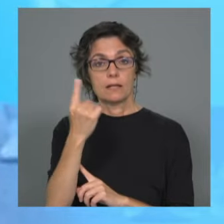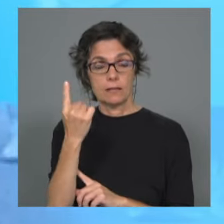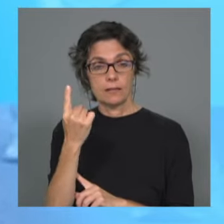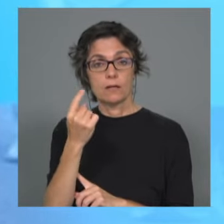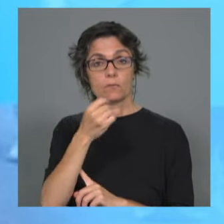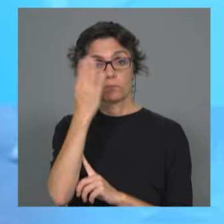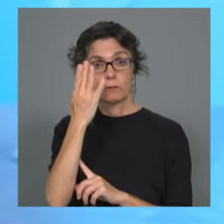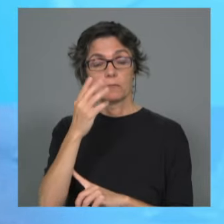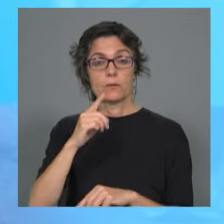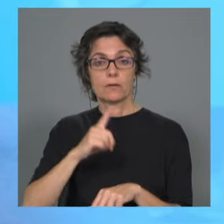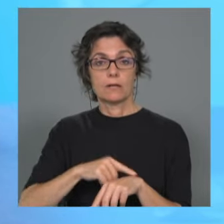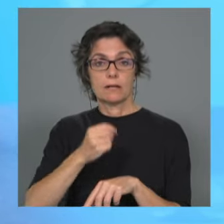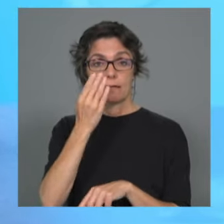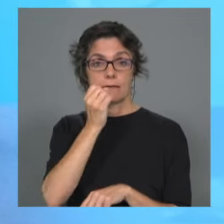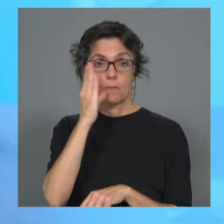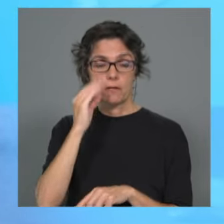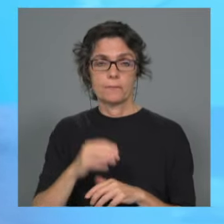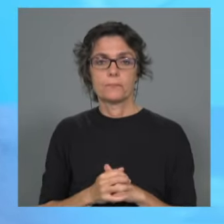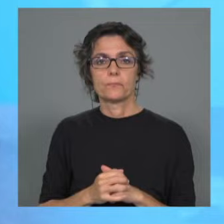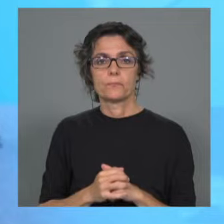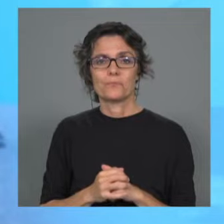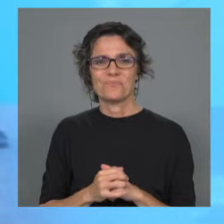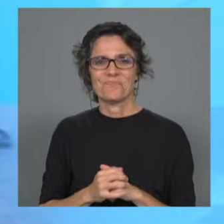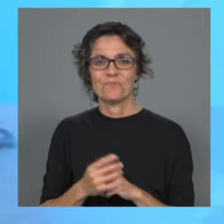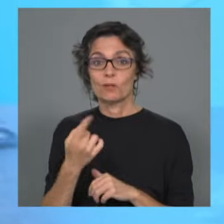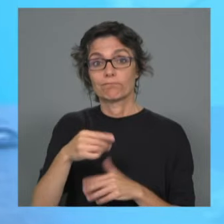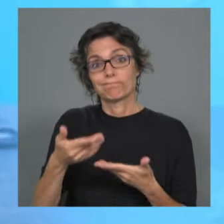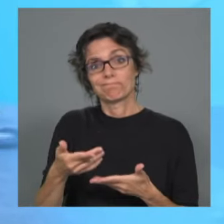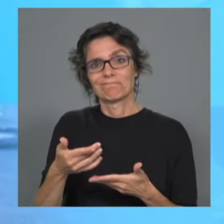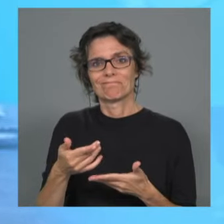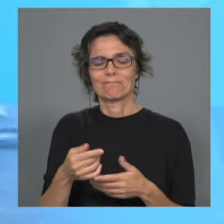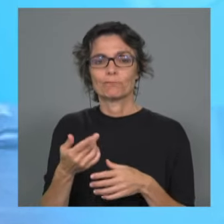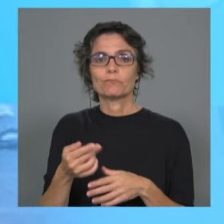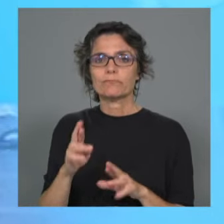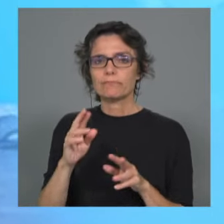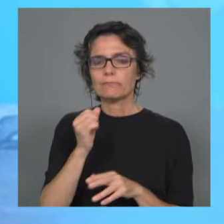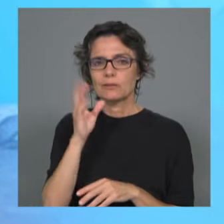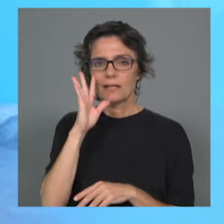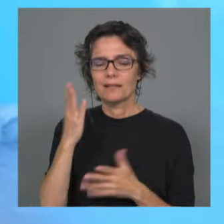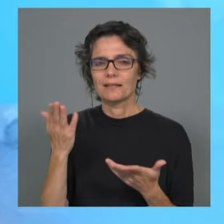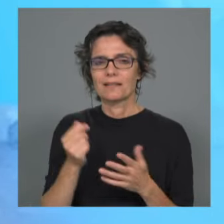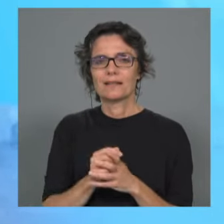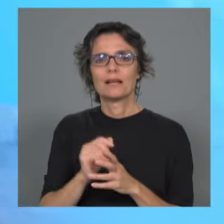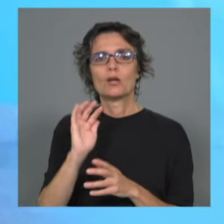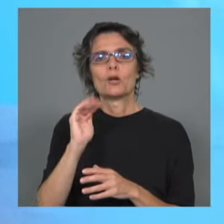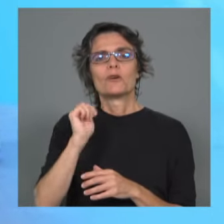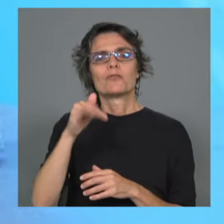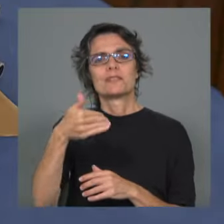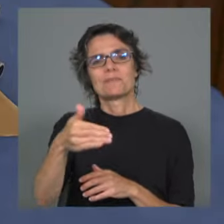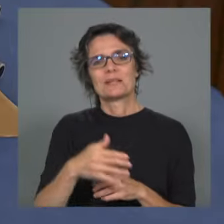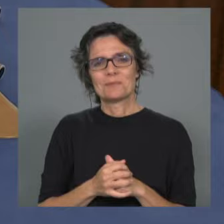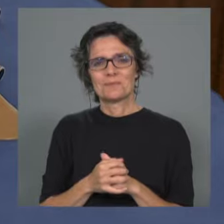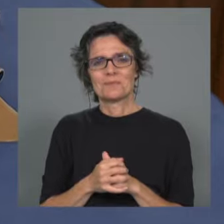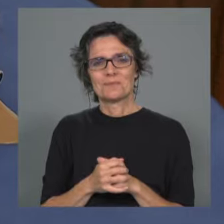alguns minutos após as 6 da manhã. Nós ficamos por aqui com os votos de uma ótima tarde e um bom fim de semana.